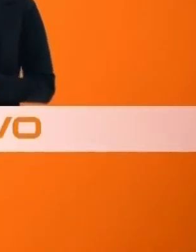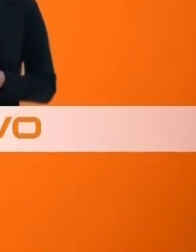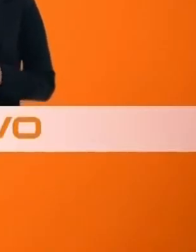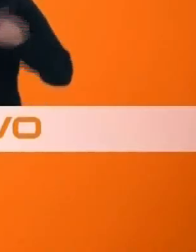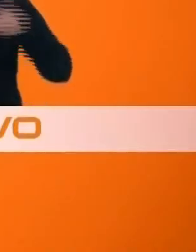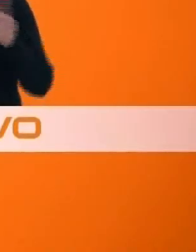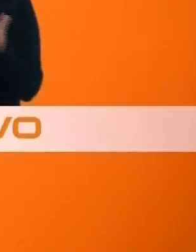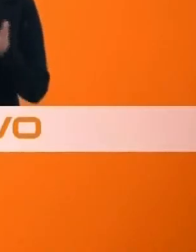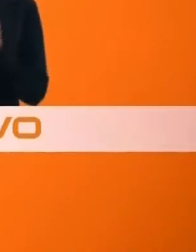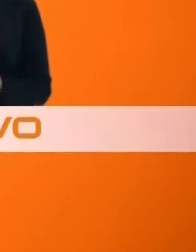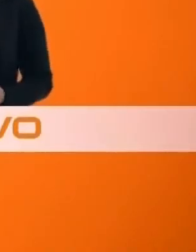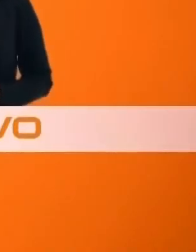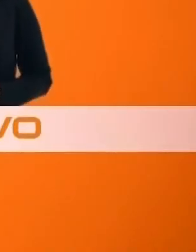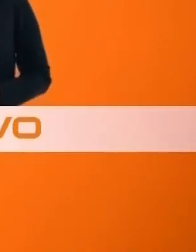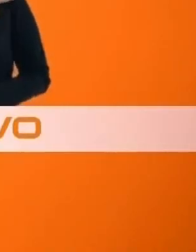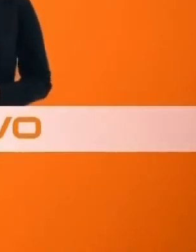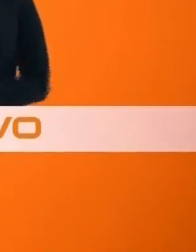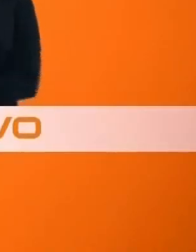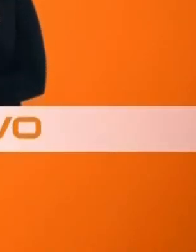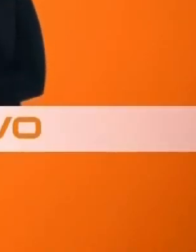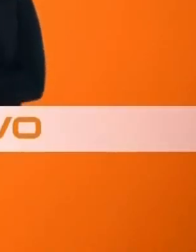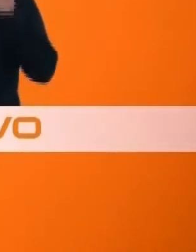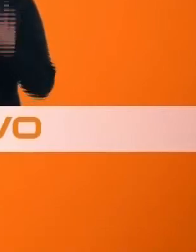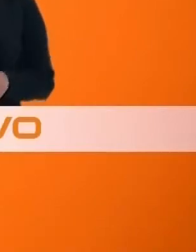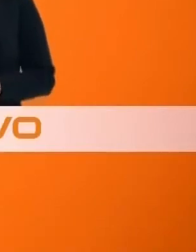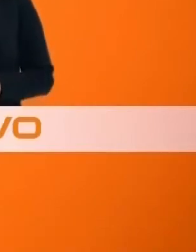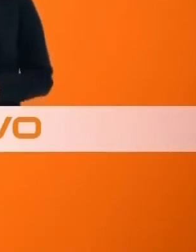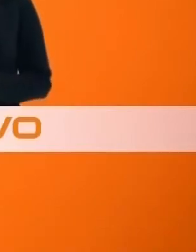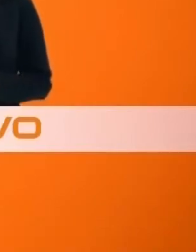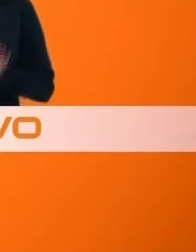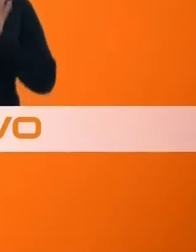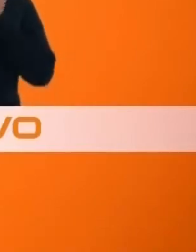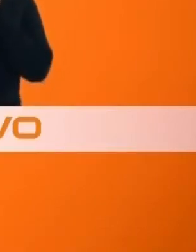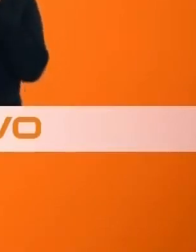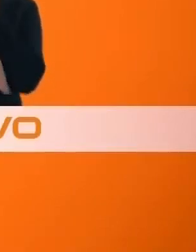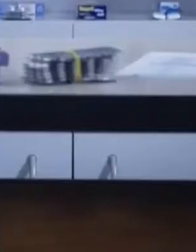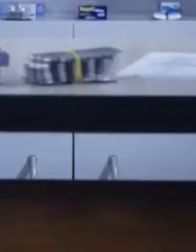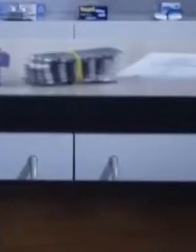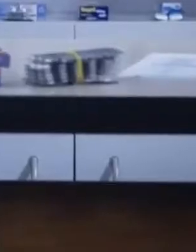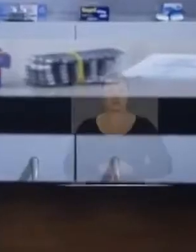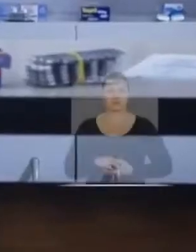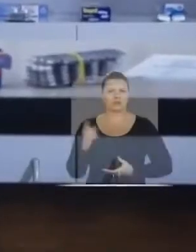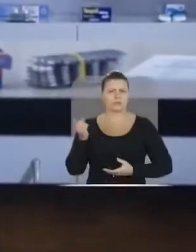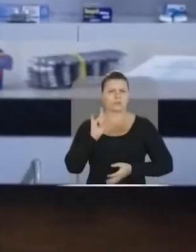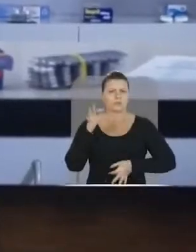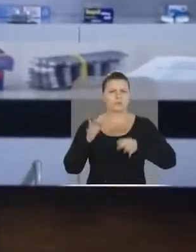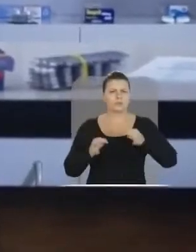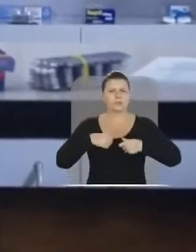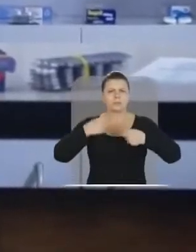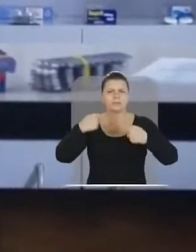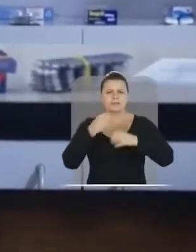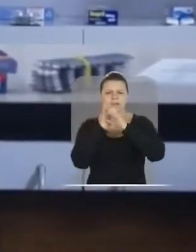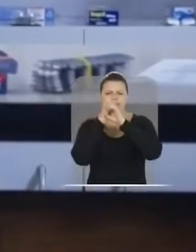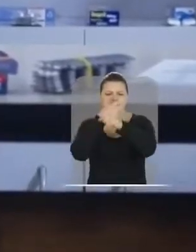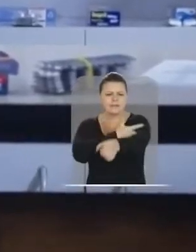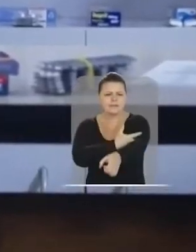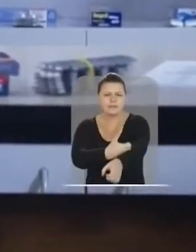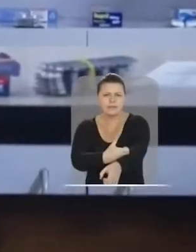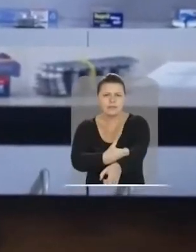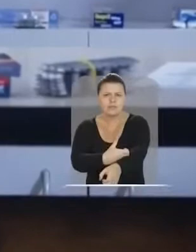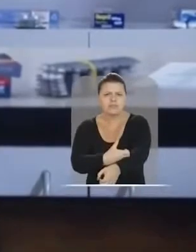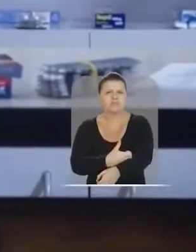Quem nunca assinou uma dessas não pode governar o Rio Grande. Chega de políticos profissionais e seus partidos corruptos. Não é justo precisar